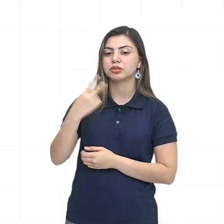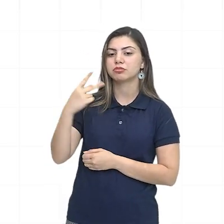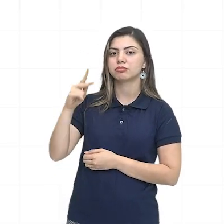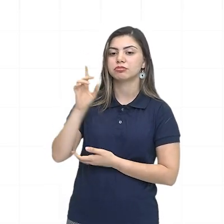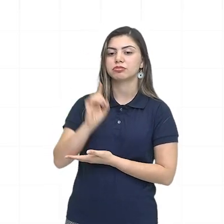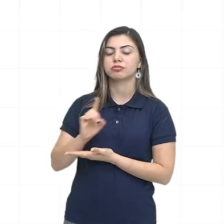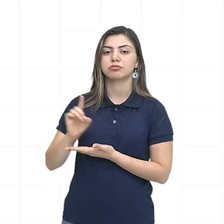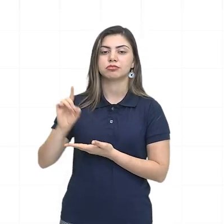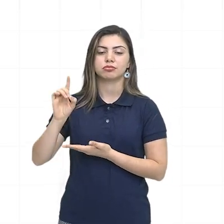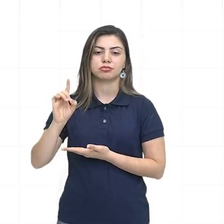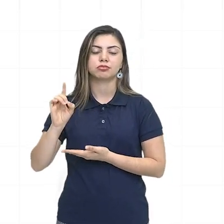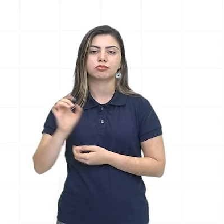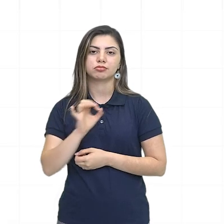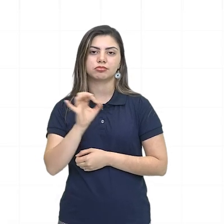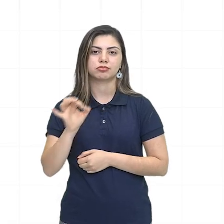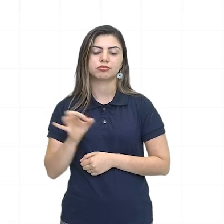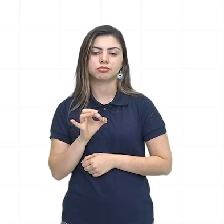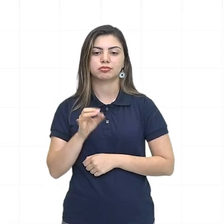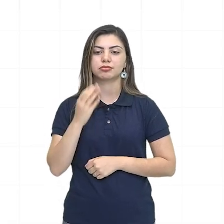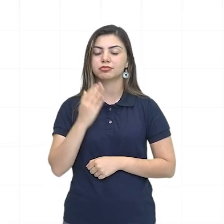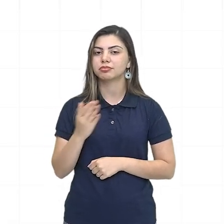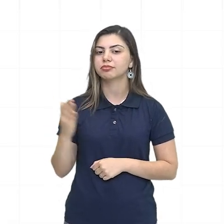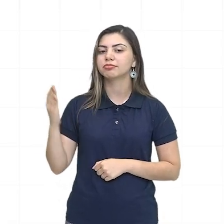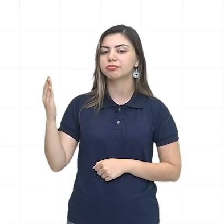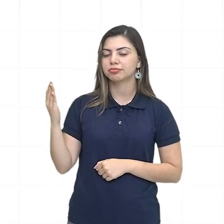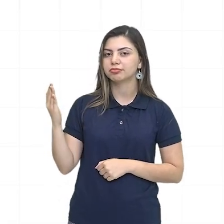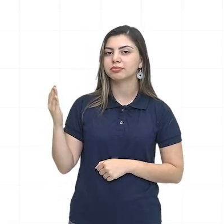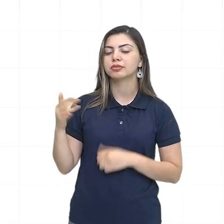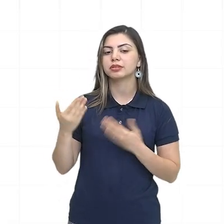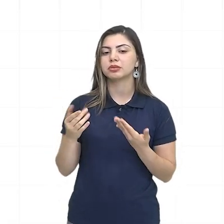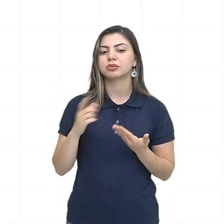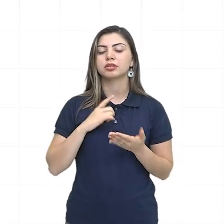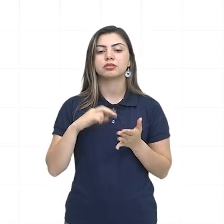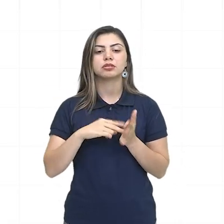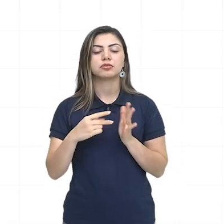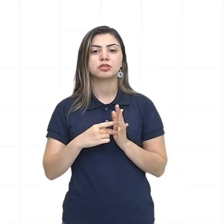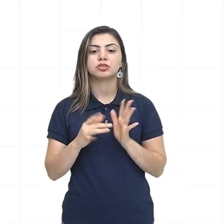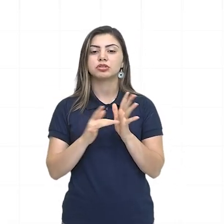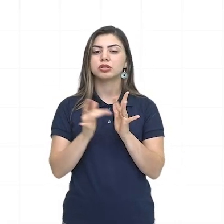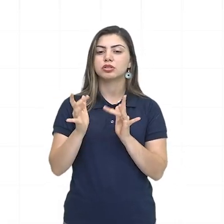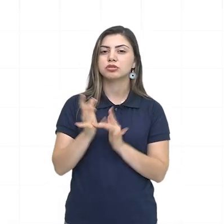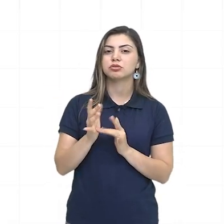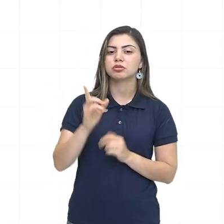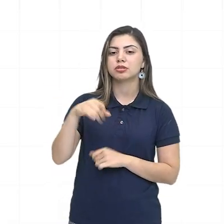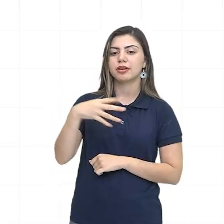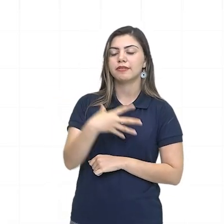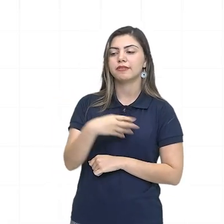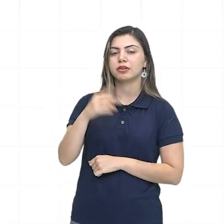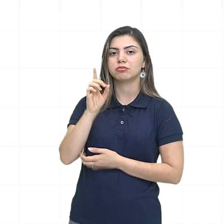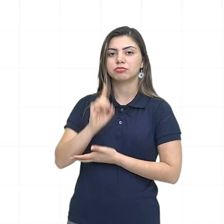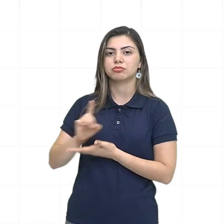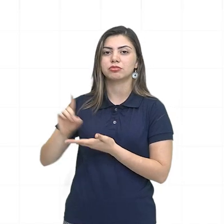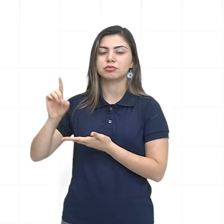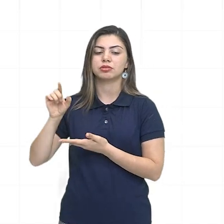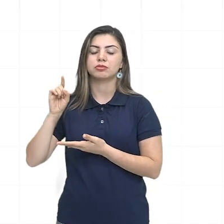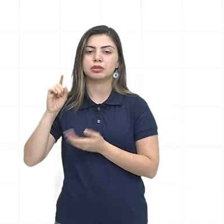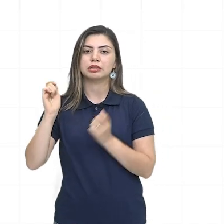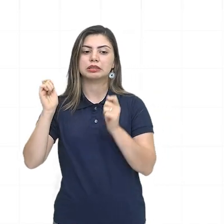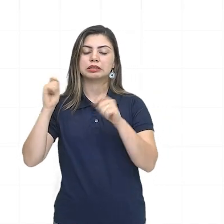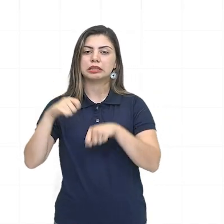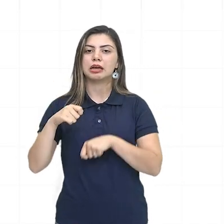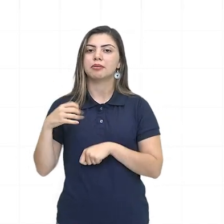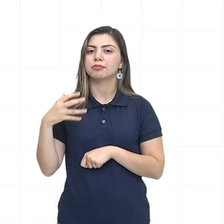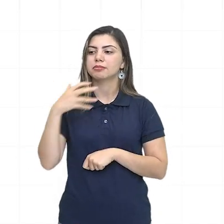significa, traduzindo para o português, Jesus Cristo, Filho de Deus, Salvador. Então,